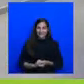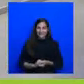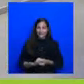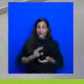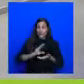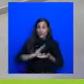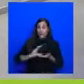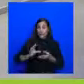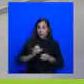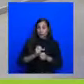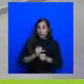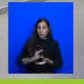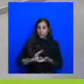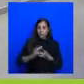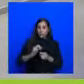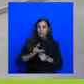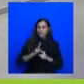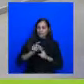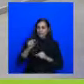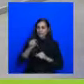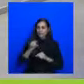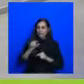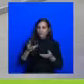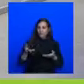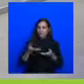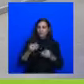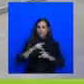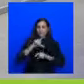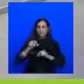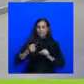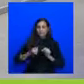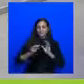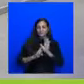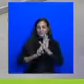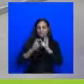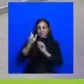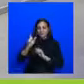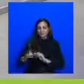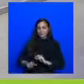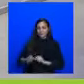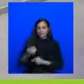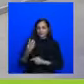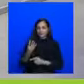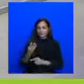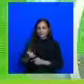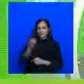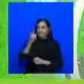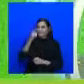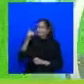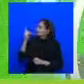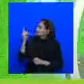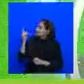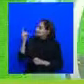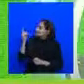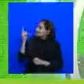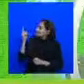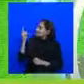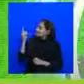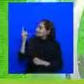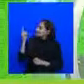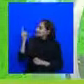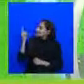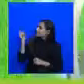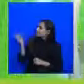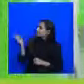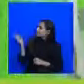O prêmio está acumulado, pode sair para você hoje, hein? Sorteio do número correspondente à coluna número 4. Bola posicionada,